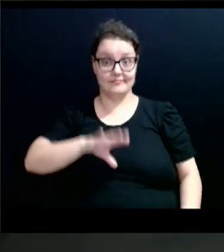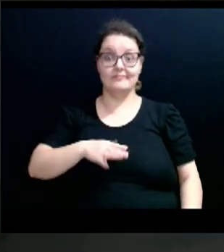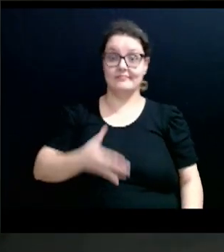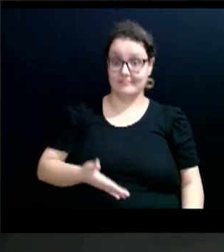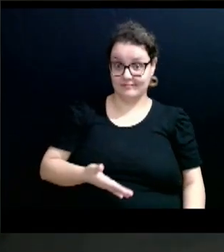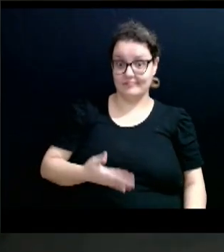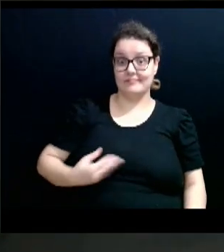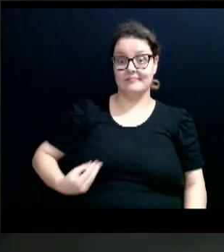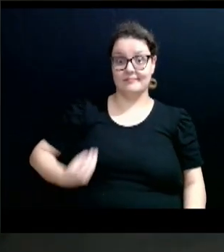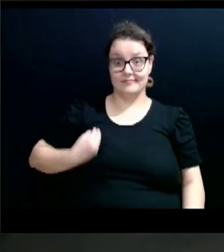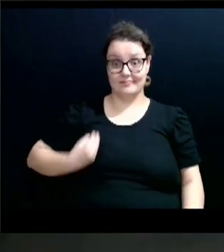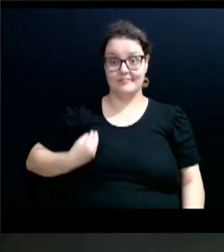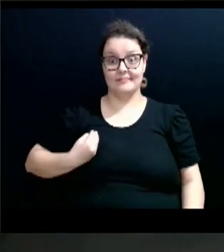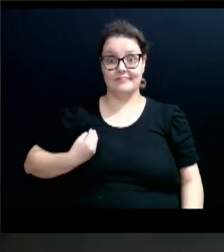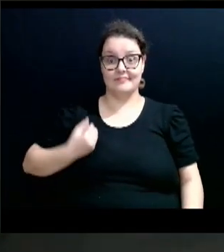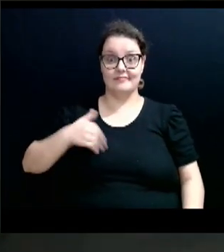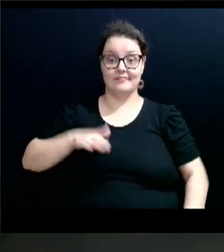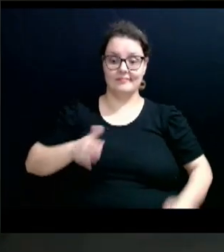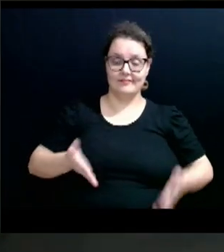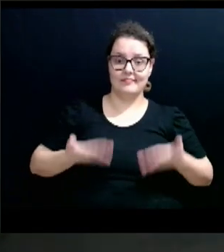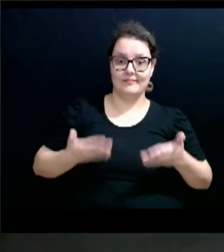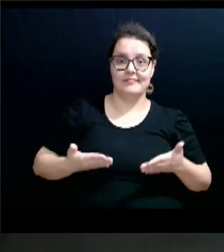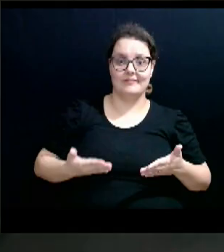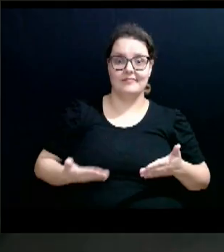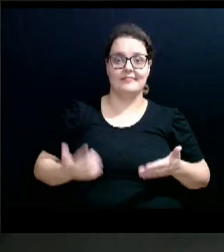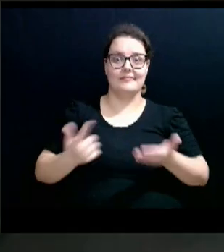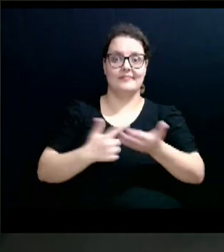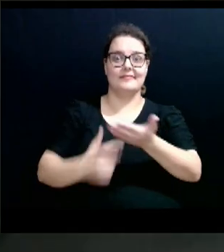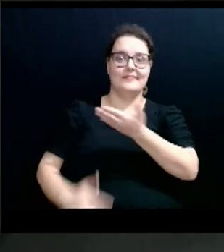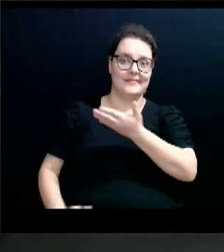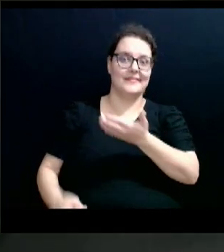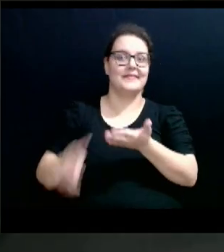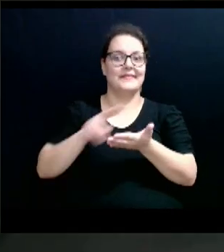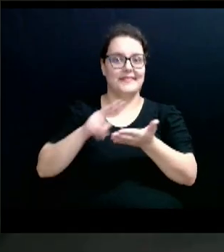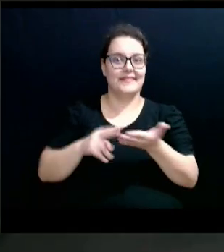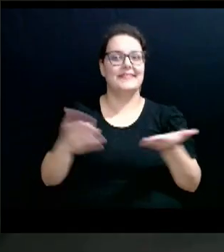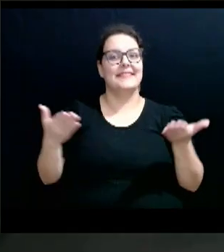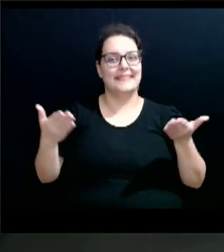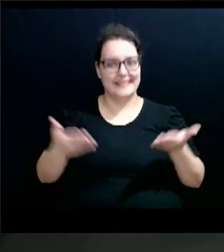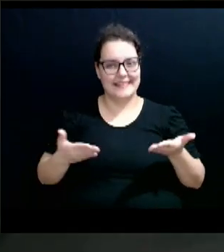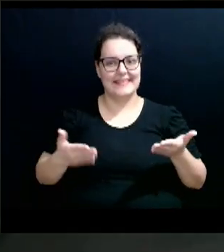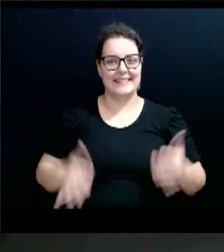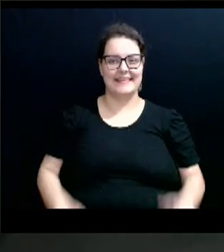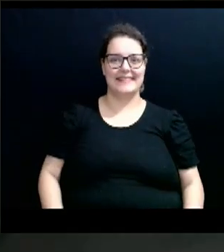com mais leveza. Eu estou aqui agarrada a esse livro porque eu vou ler ele hoje, né? Então,